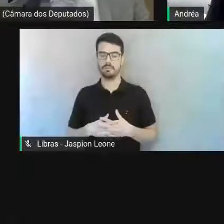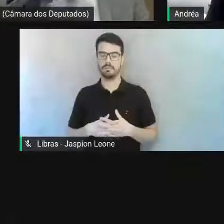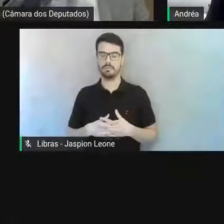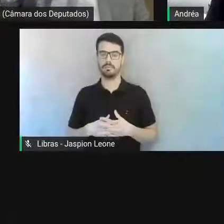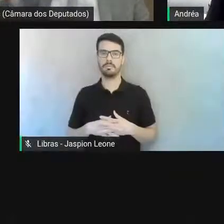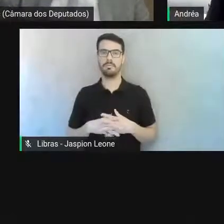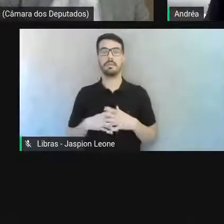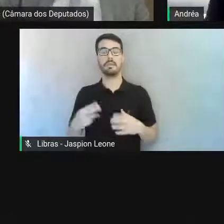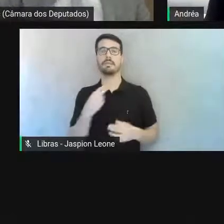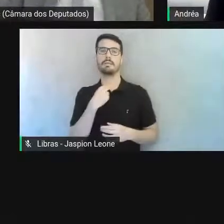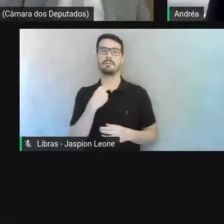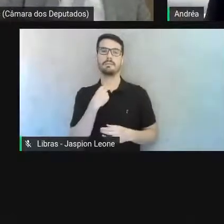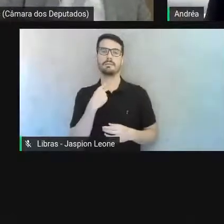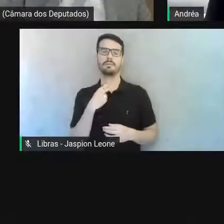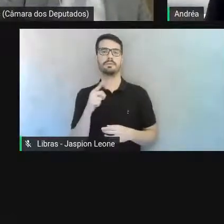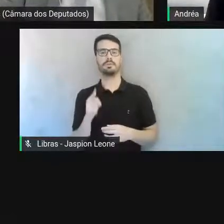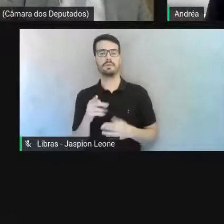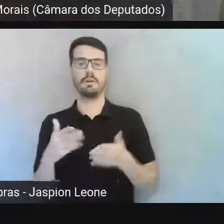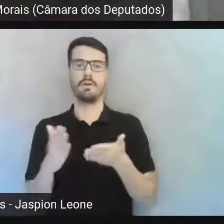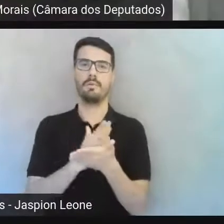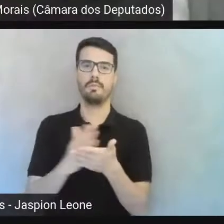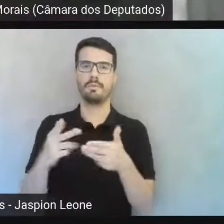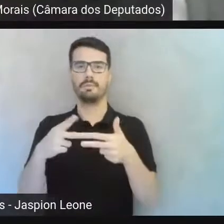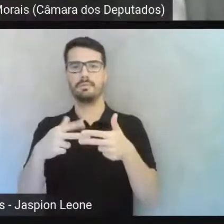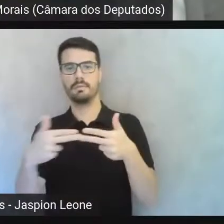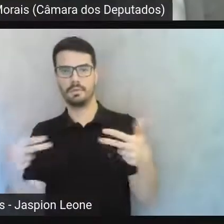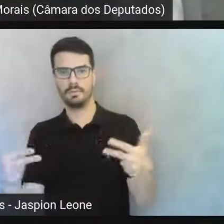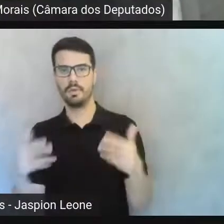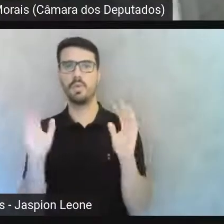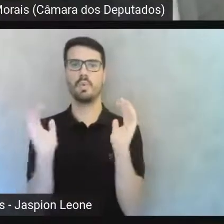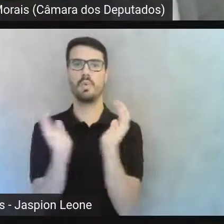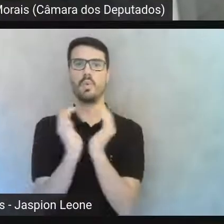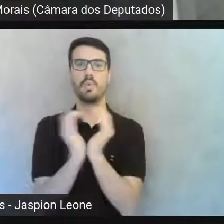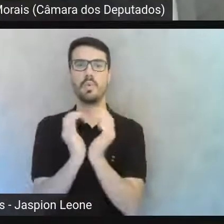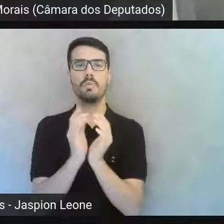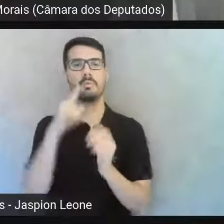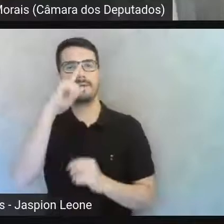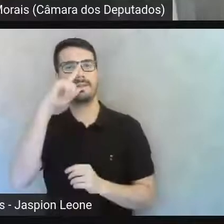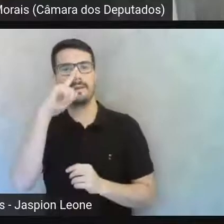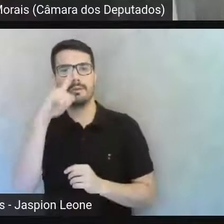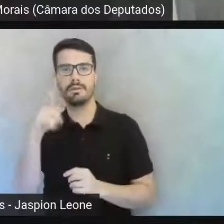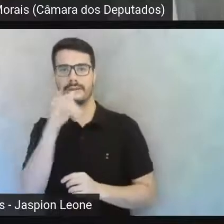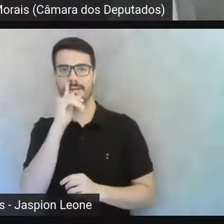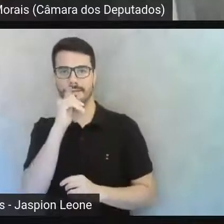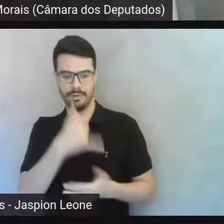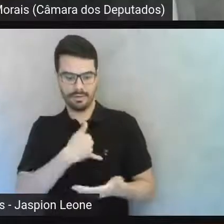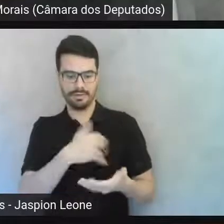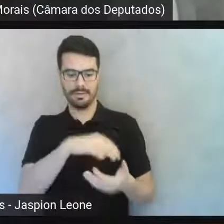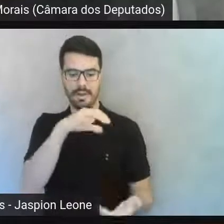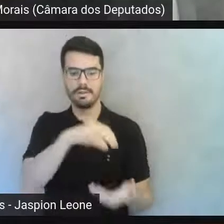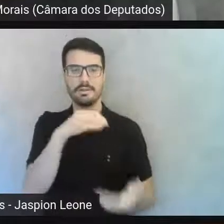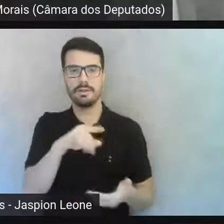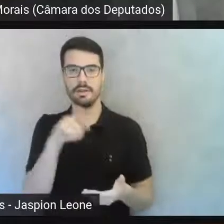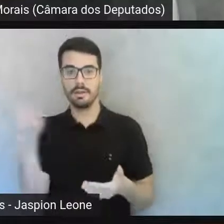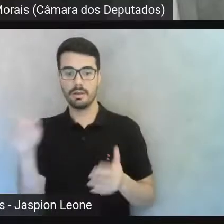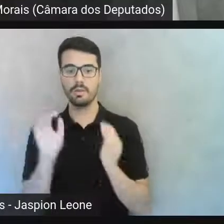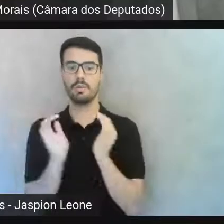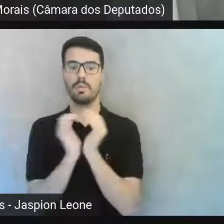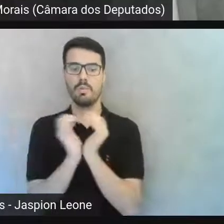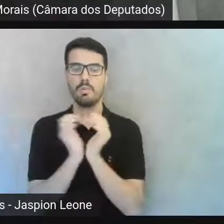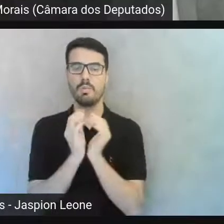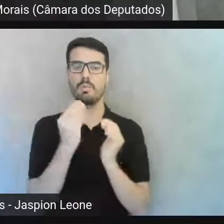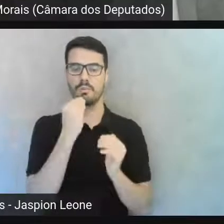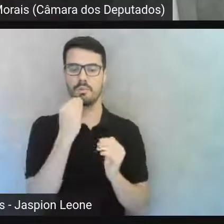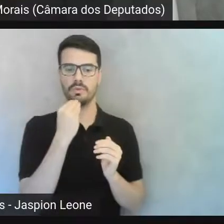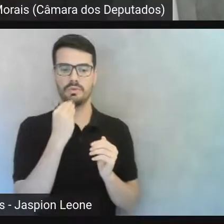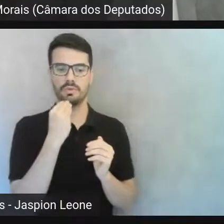ficar com a pessoa que era do grupo de risco no remoto, ou aquele grupo de risco poderia ser remoto.